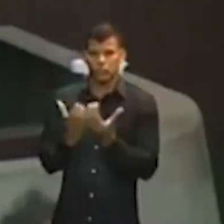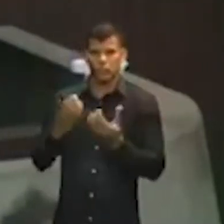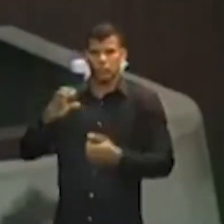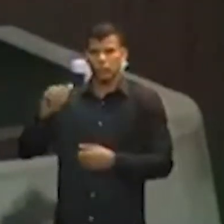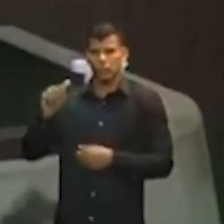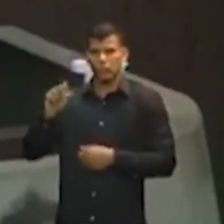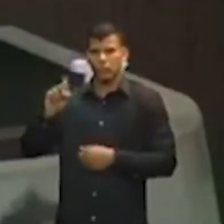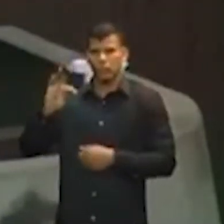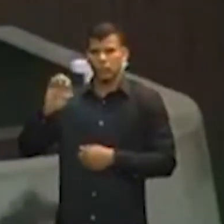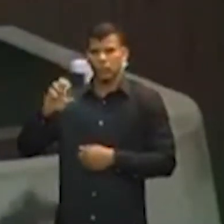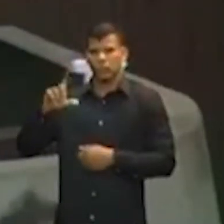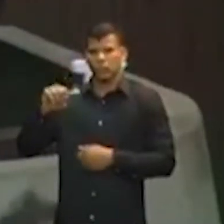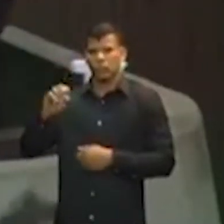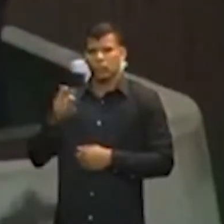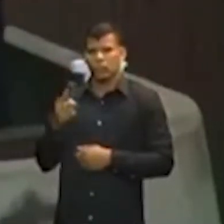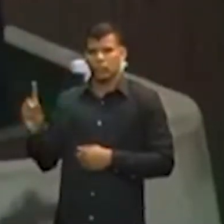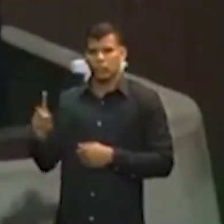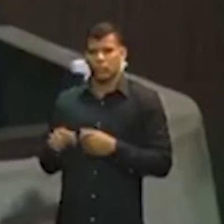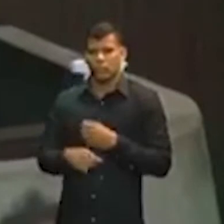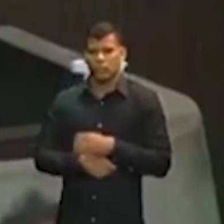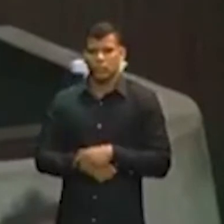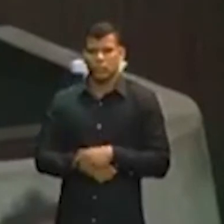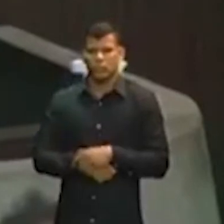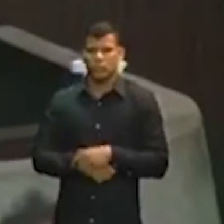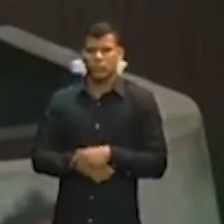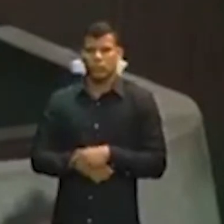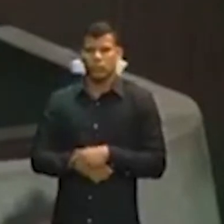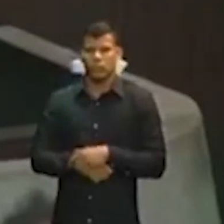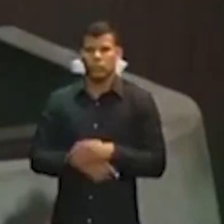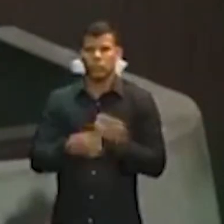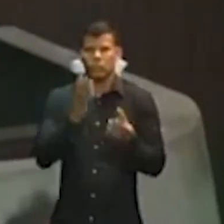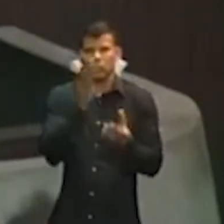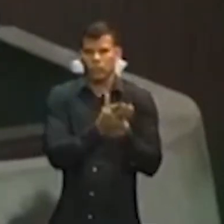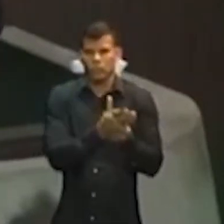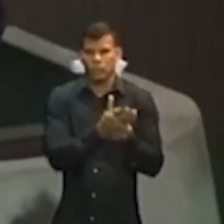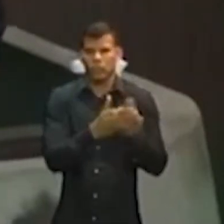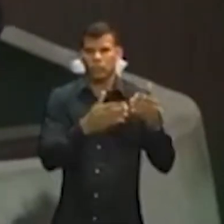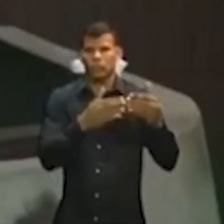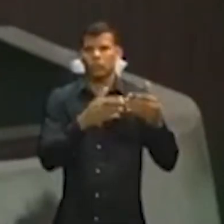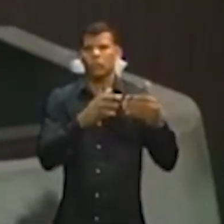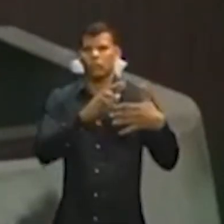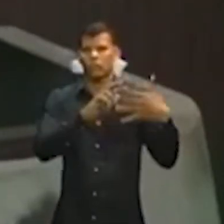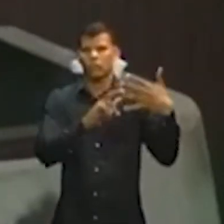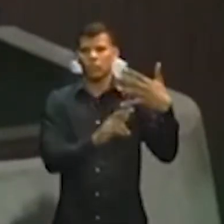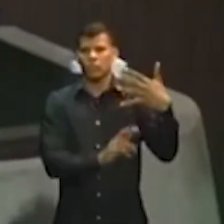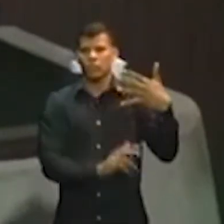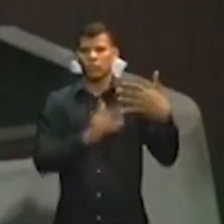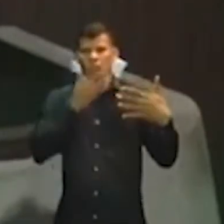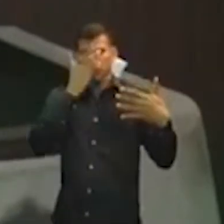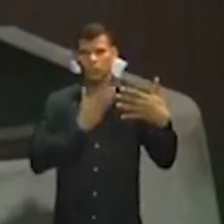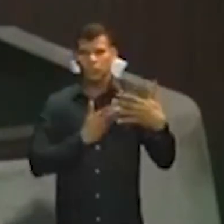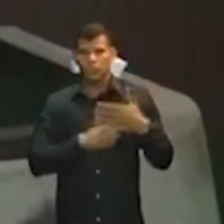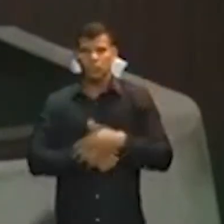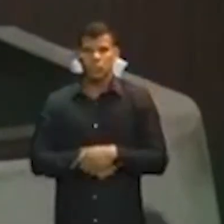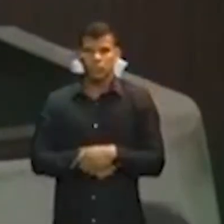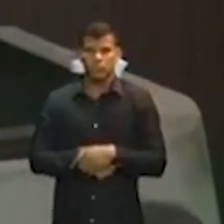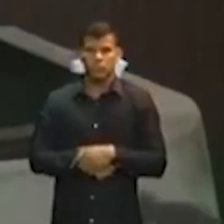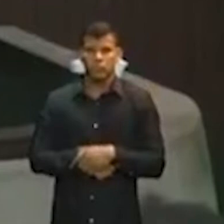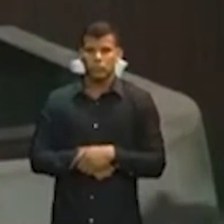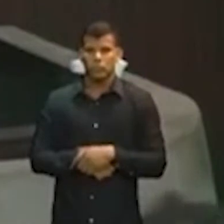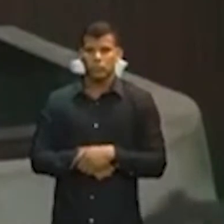notas fiscais frias. Aqui são várias provas, a prova material, aqui